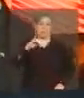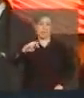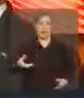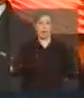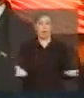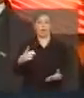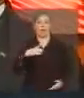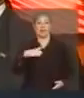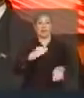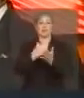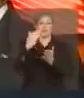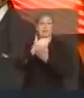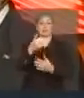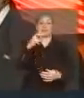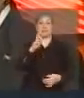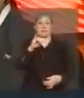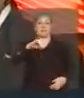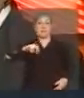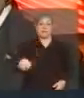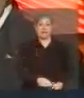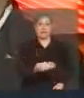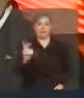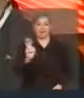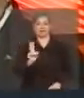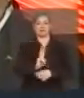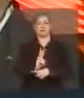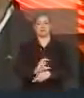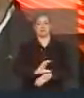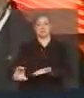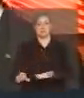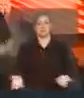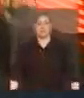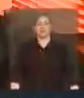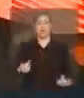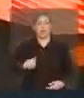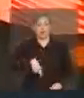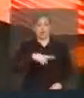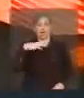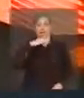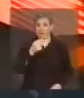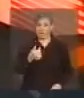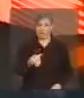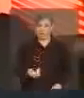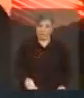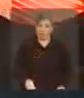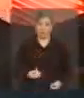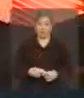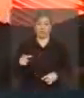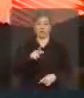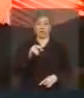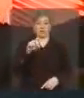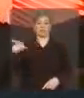tem hoje mais de 150 bilhões emprestados. E nós achamos que é pouco. O Guido